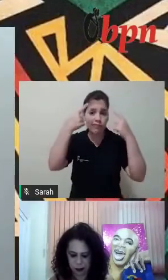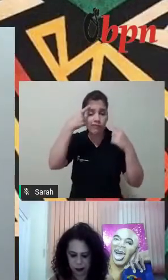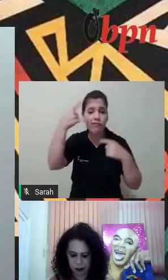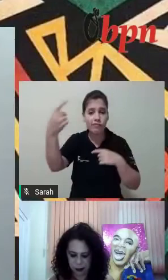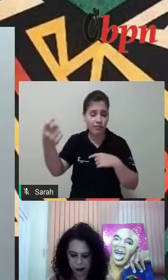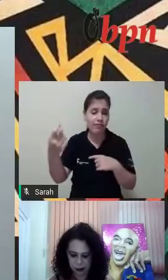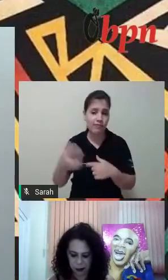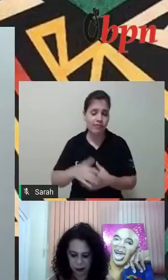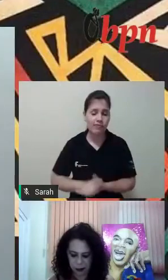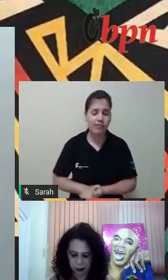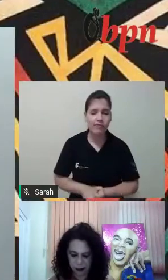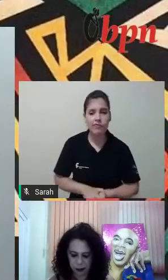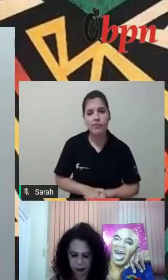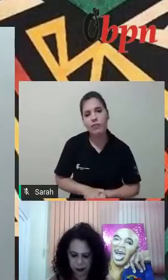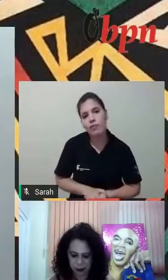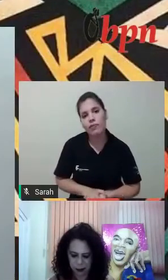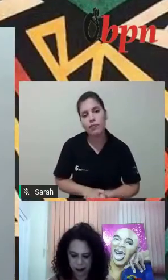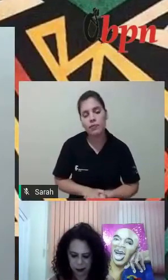escravizados.